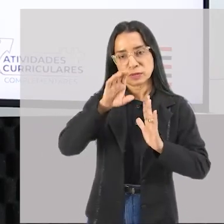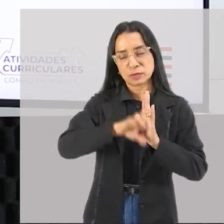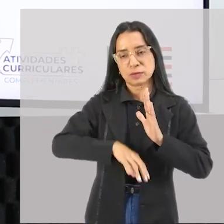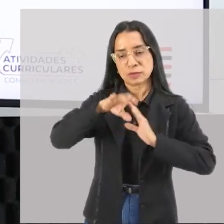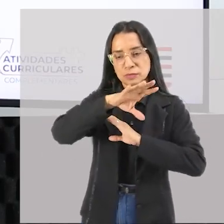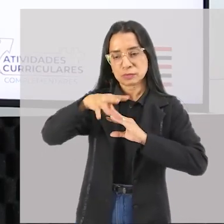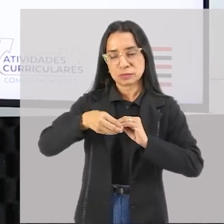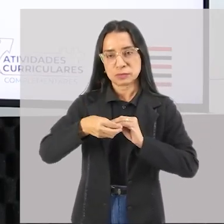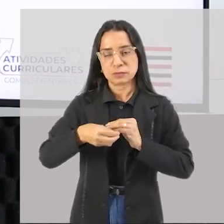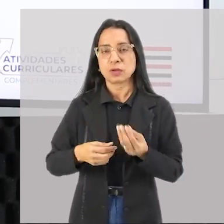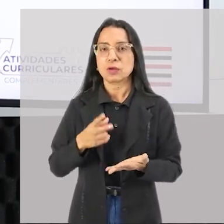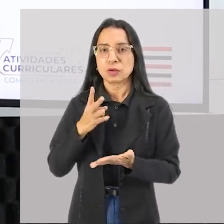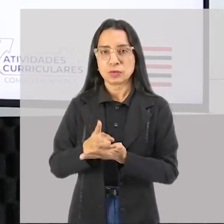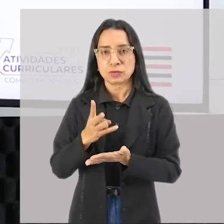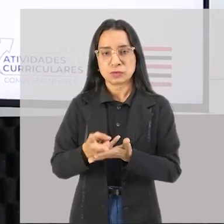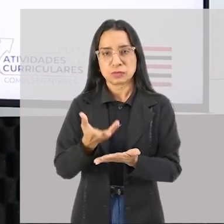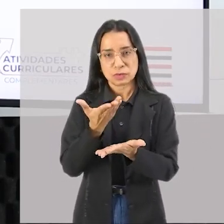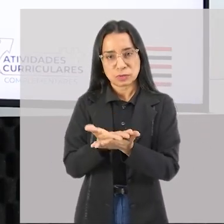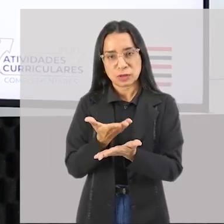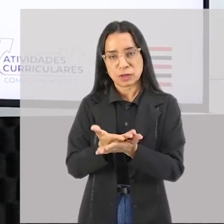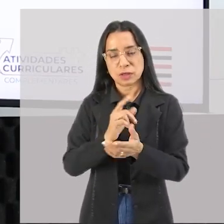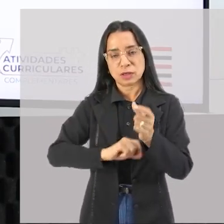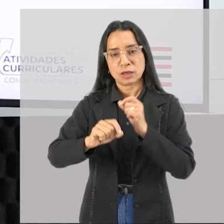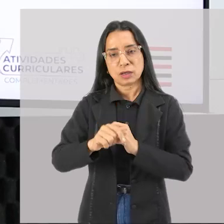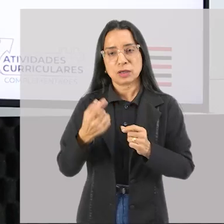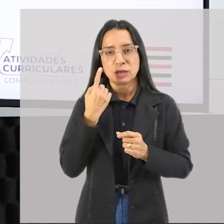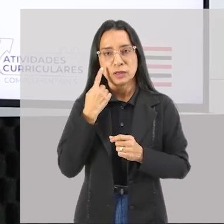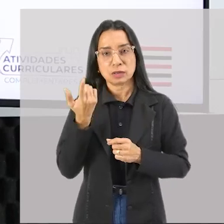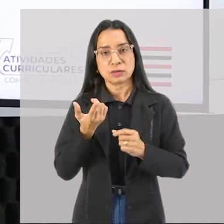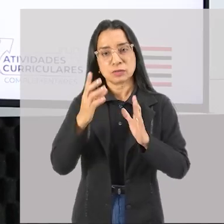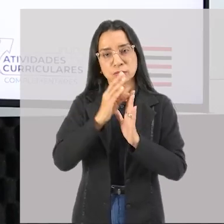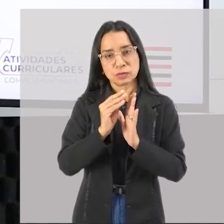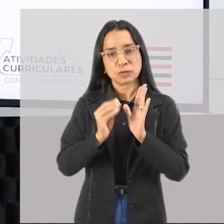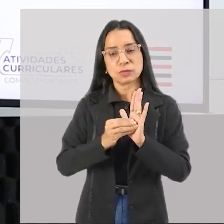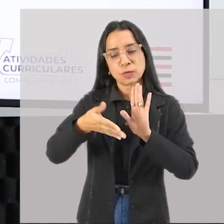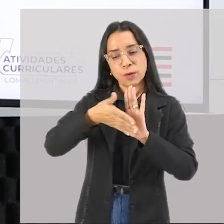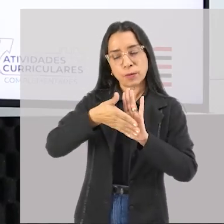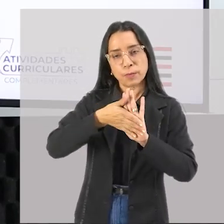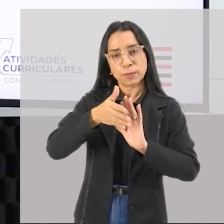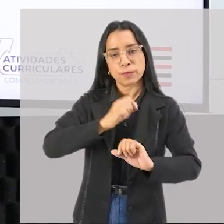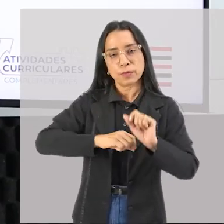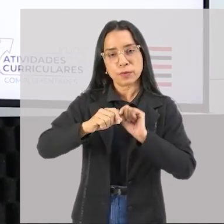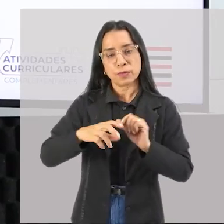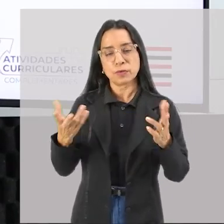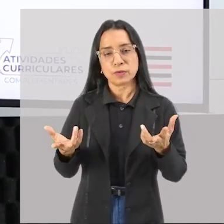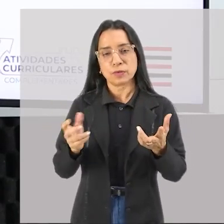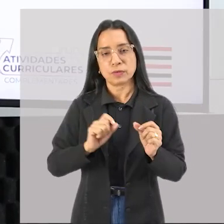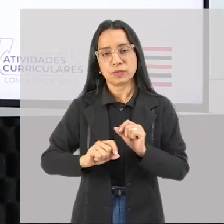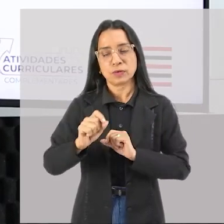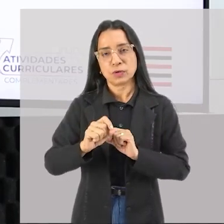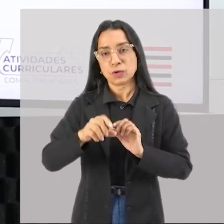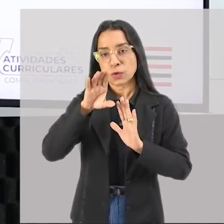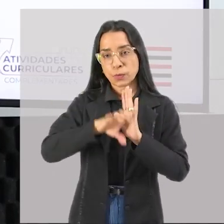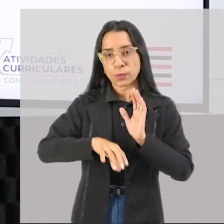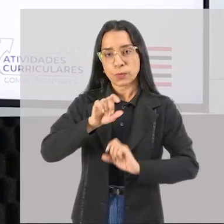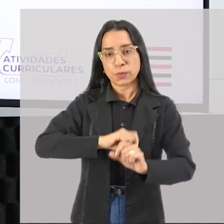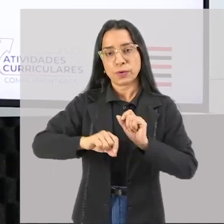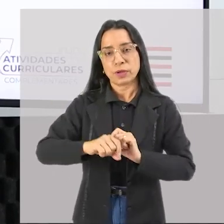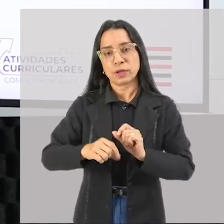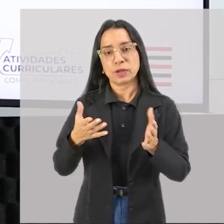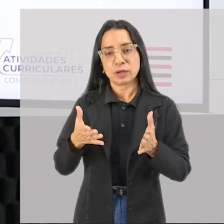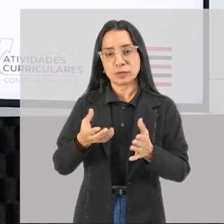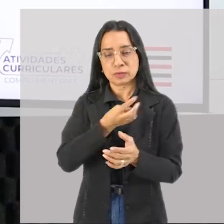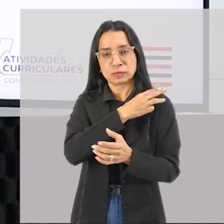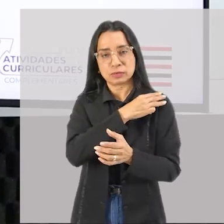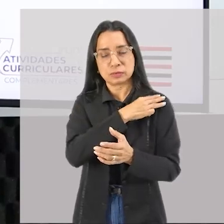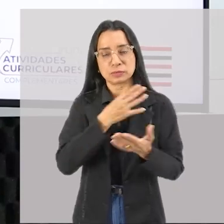A gente vai dar continuidade às nossas aulas, considerando os conteúdos que estão propostos no currículo da etapa de ensino de vocês, da terceira